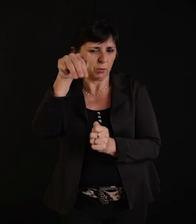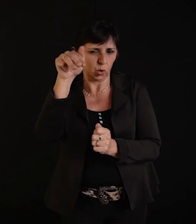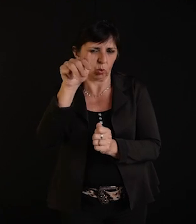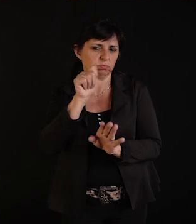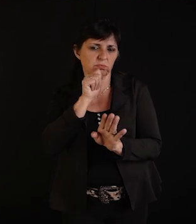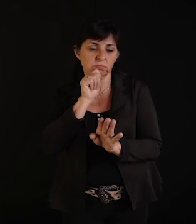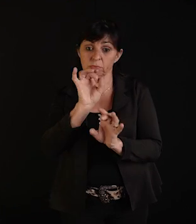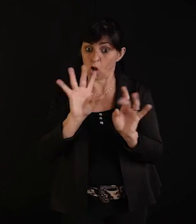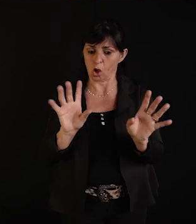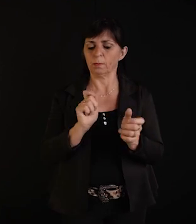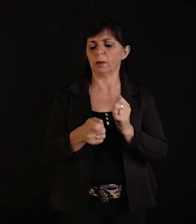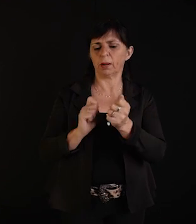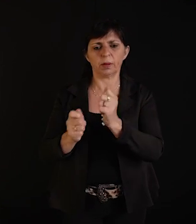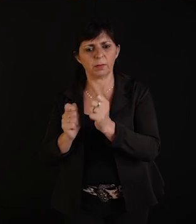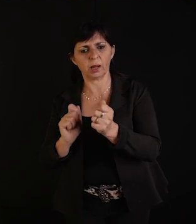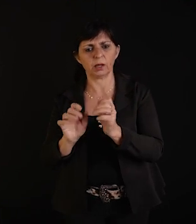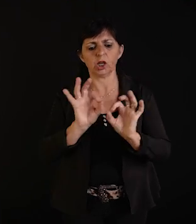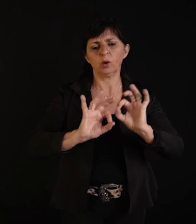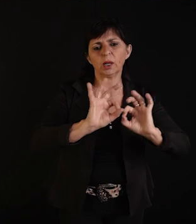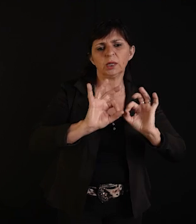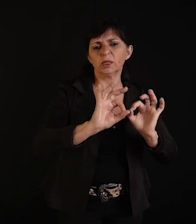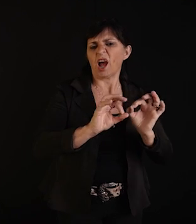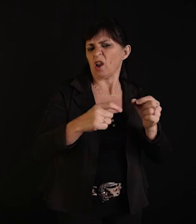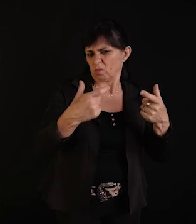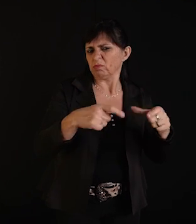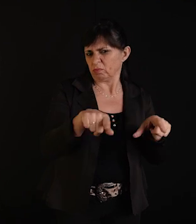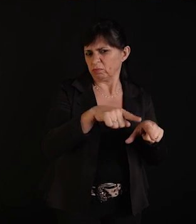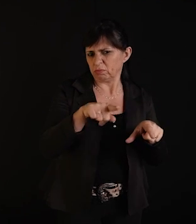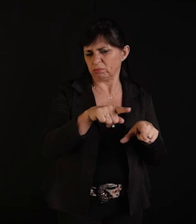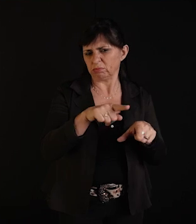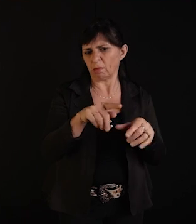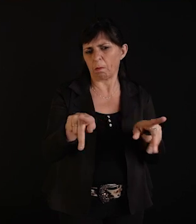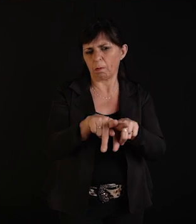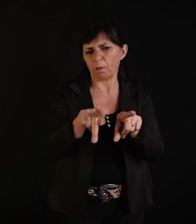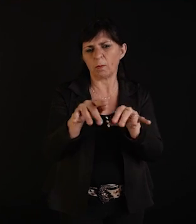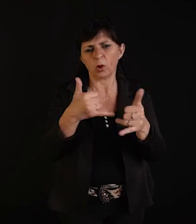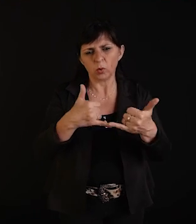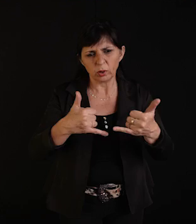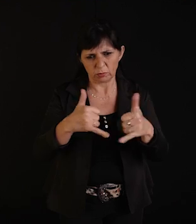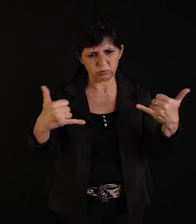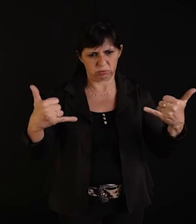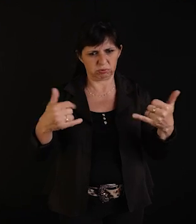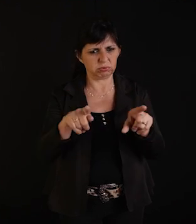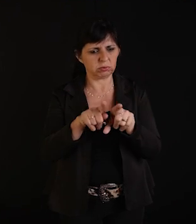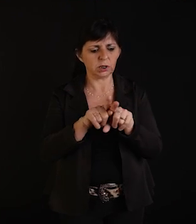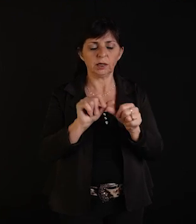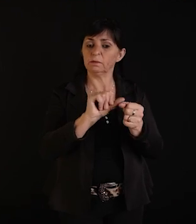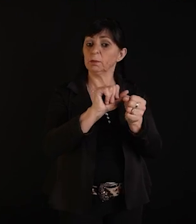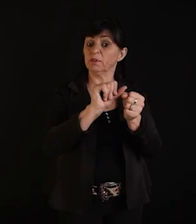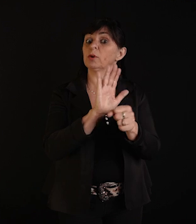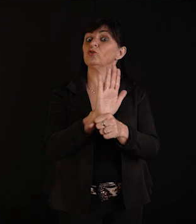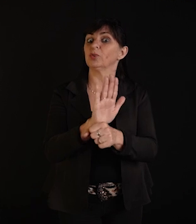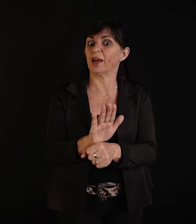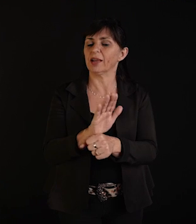Corbélia. Aí montaram uma percussãozinha pra mim. Uma percussão eletrônica, com um bangozinho e tal, umas congas. E aí